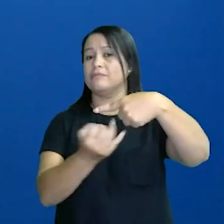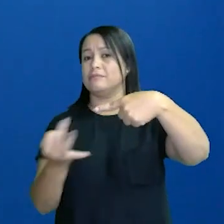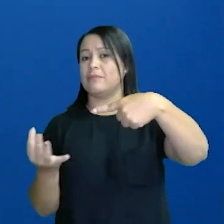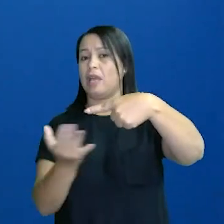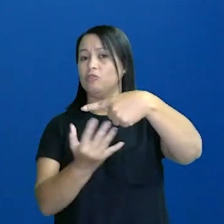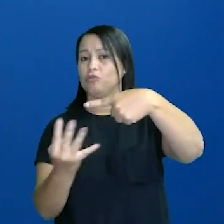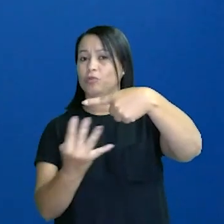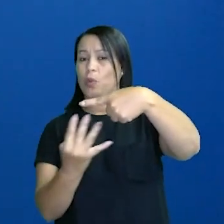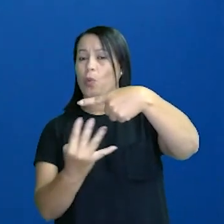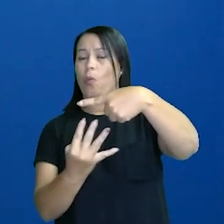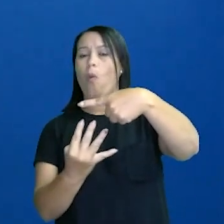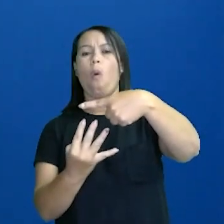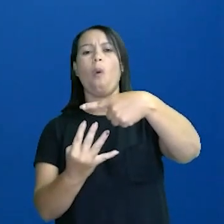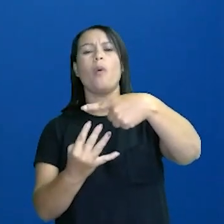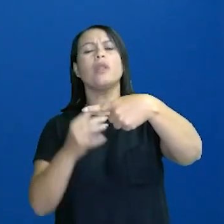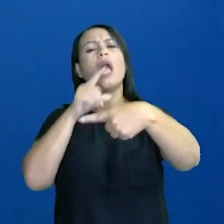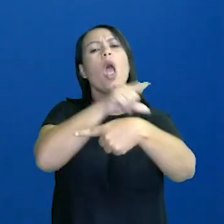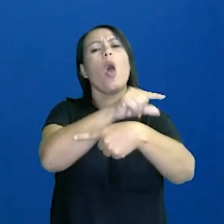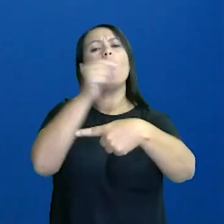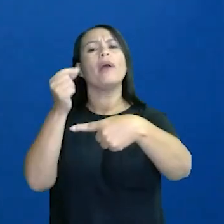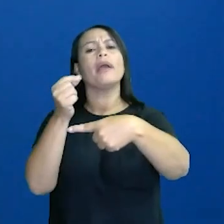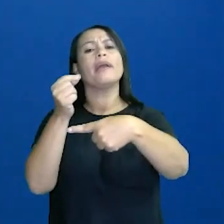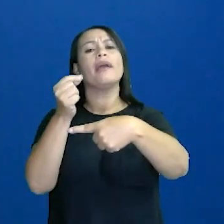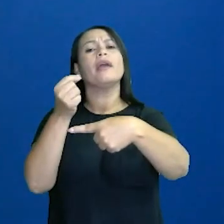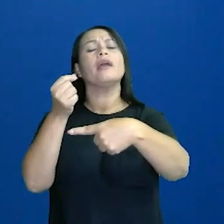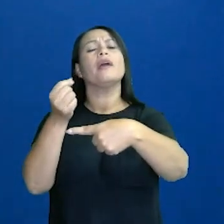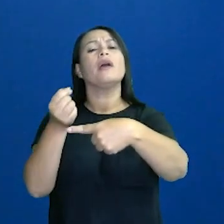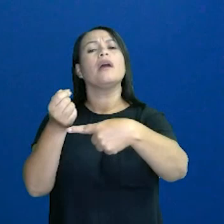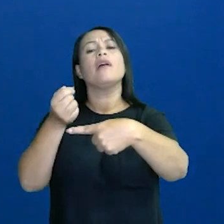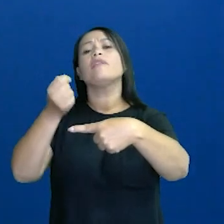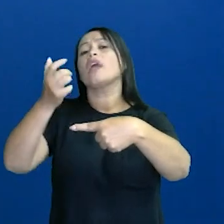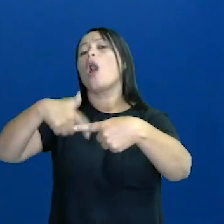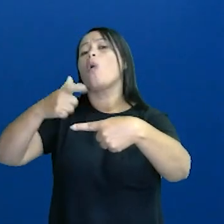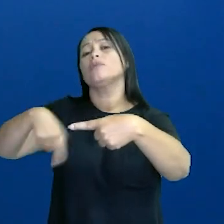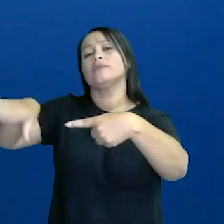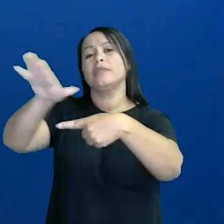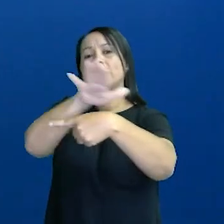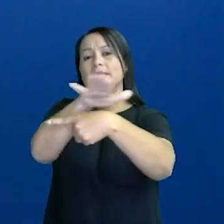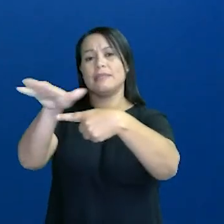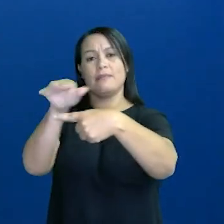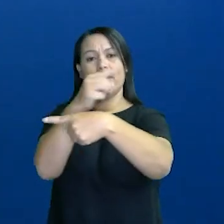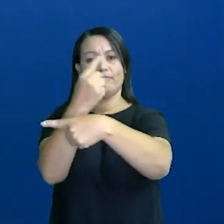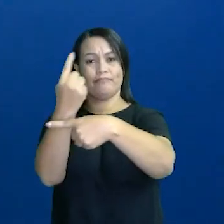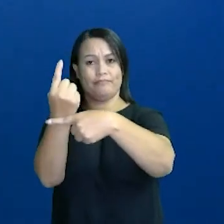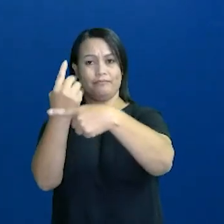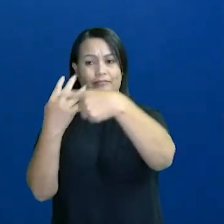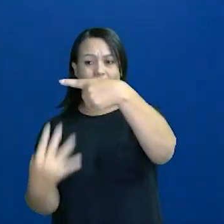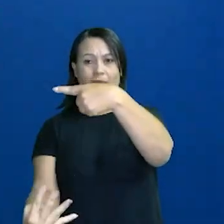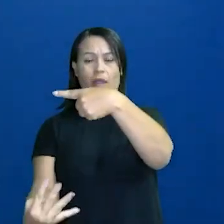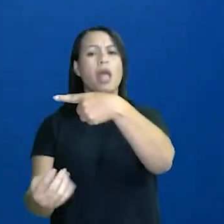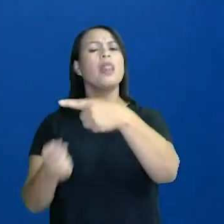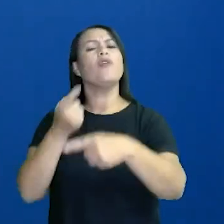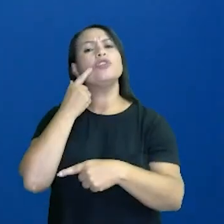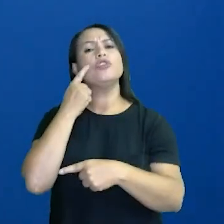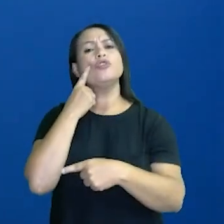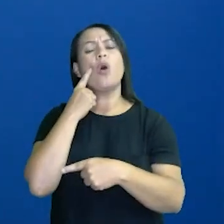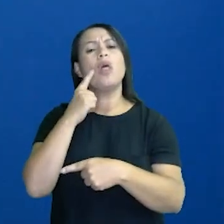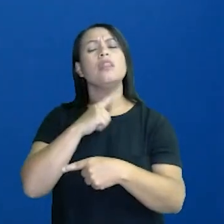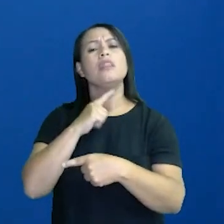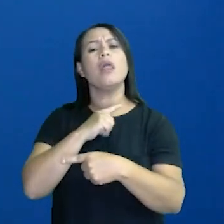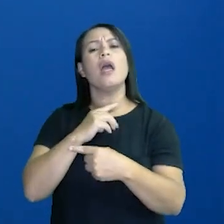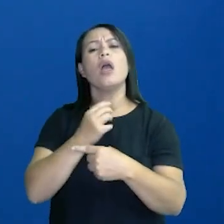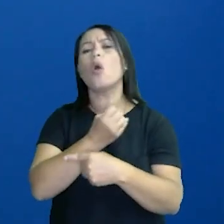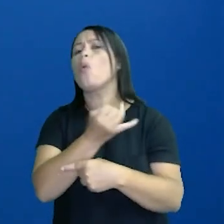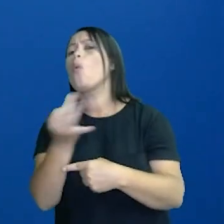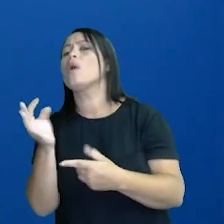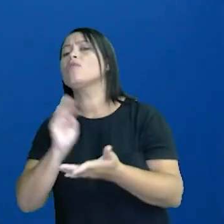embaixo, tá? E a parte que eu peguei, fica onde? Em cima, ok? Então, aqui eu sobrou quanto